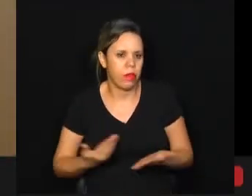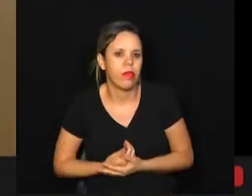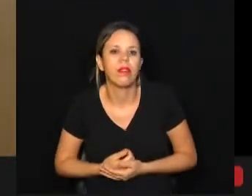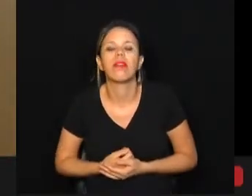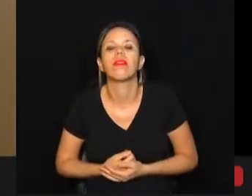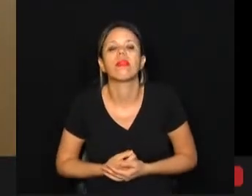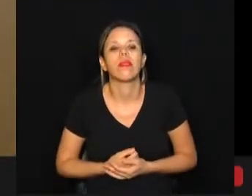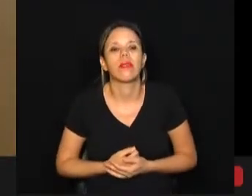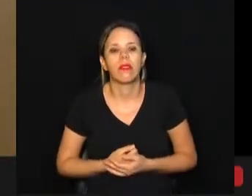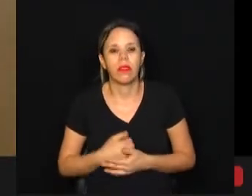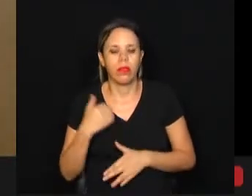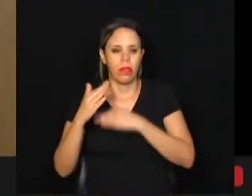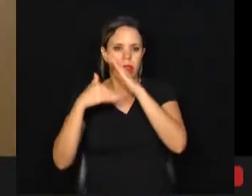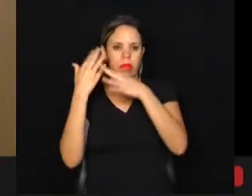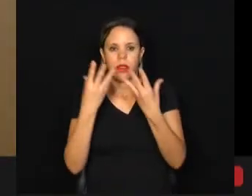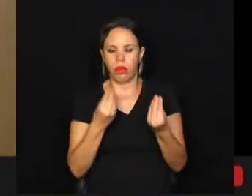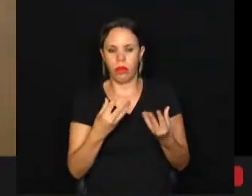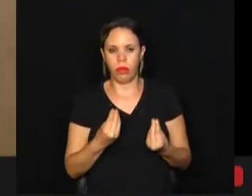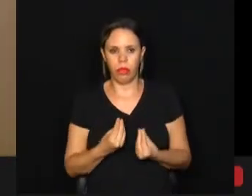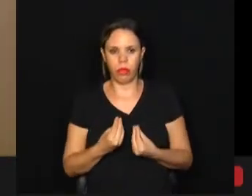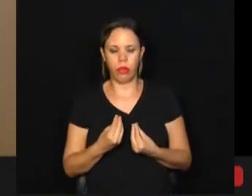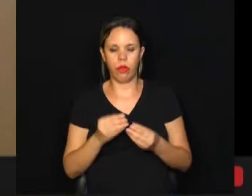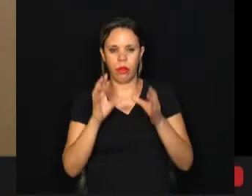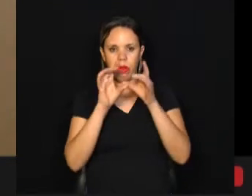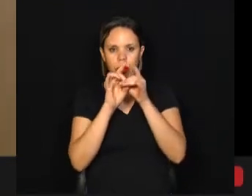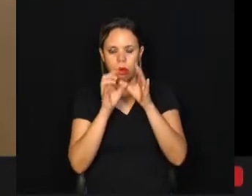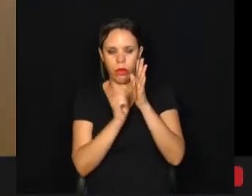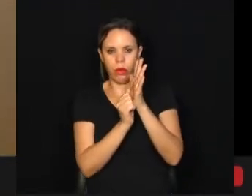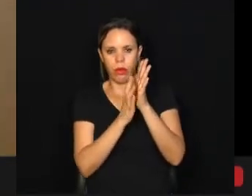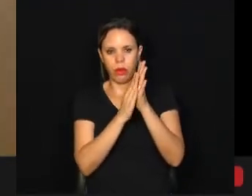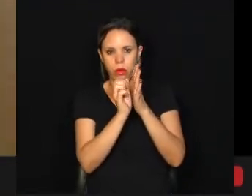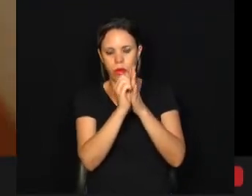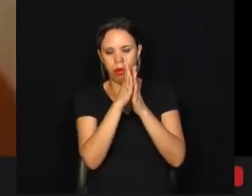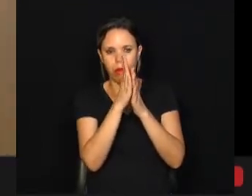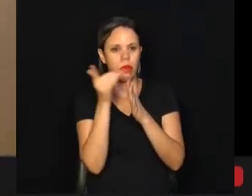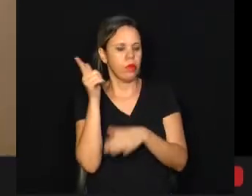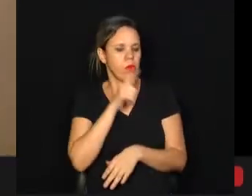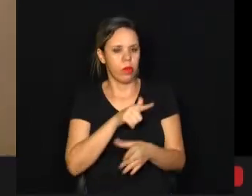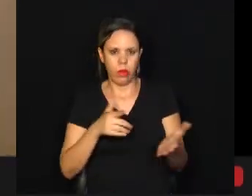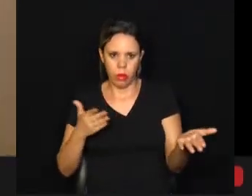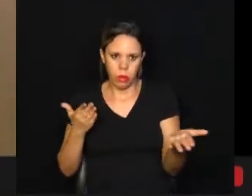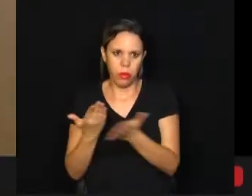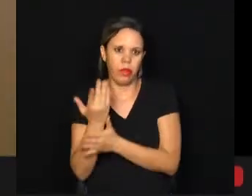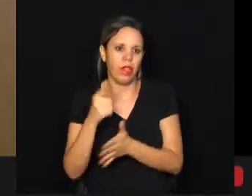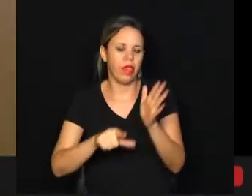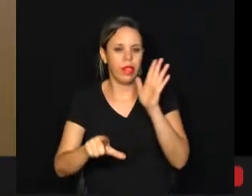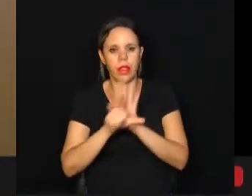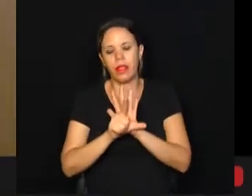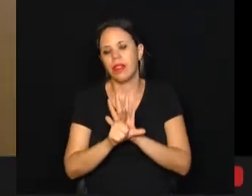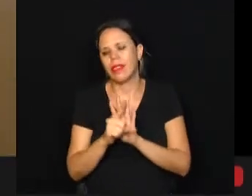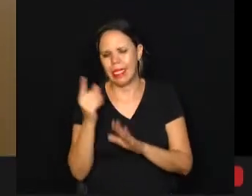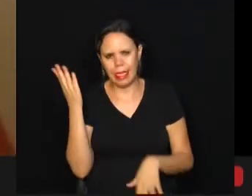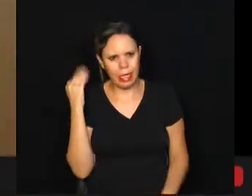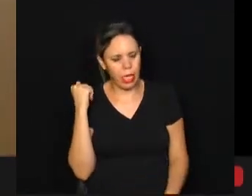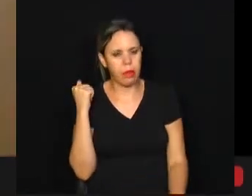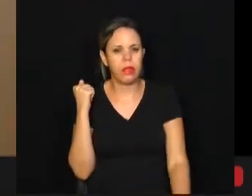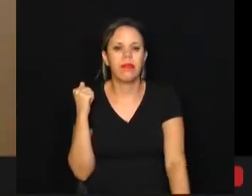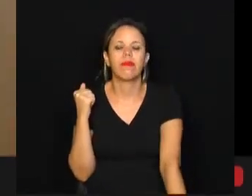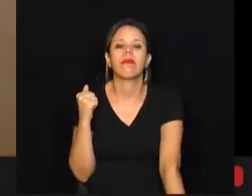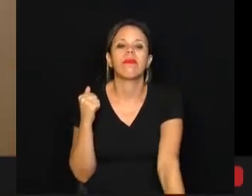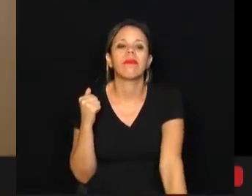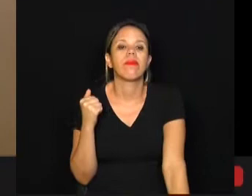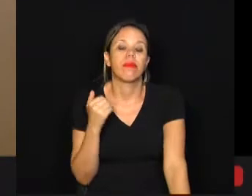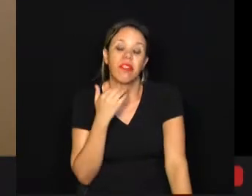lado, a gente avançou muito na questão burocrática, conseguindo aprovar leis, a gente sabe que não